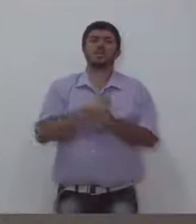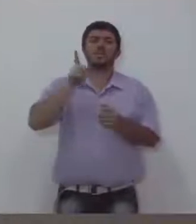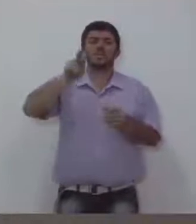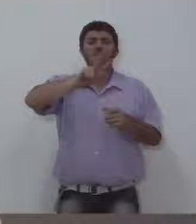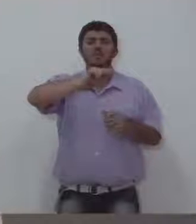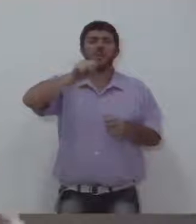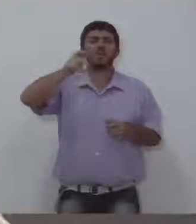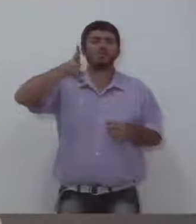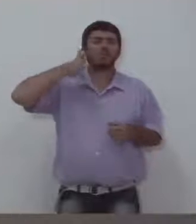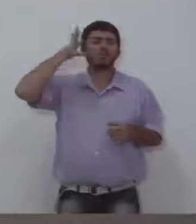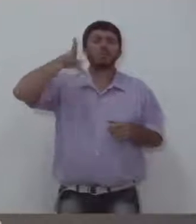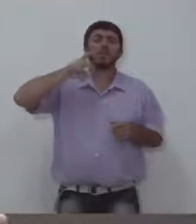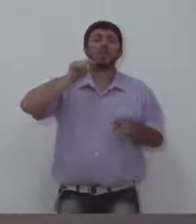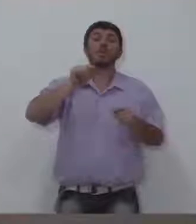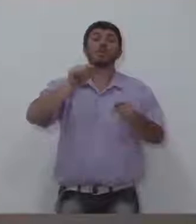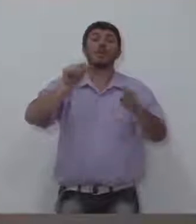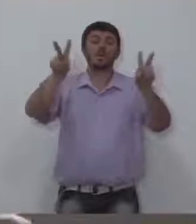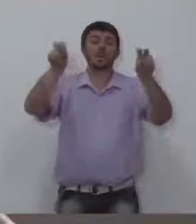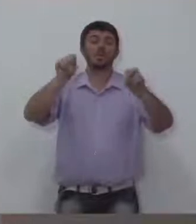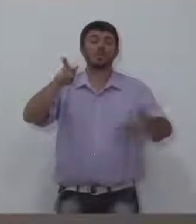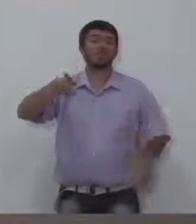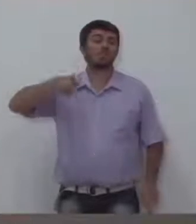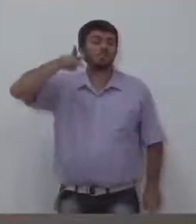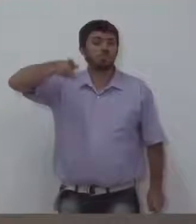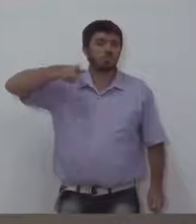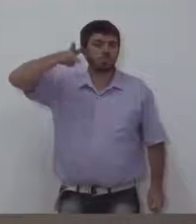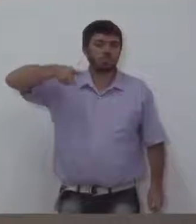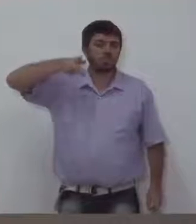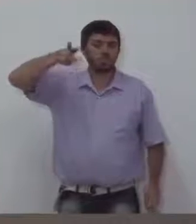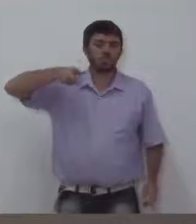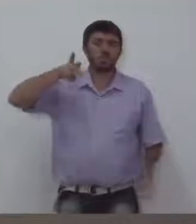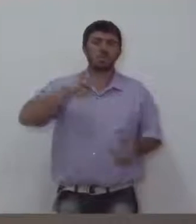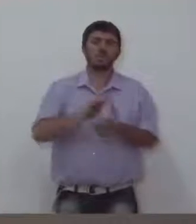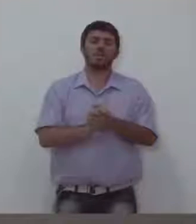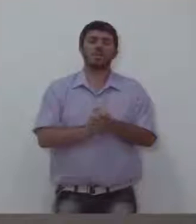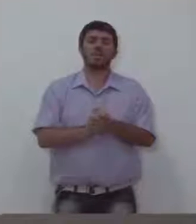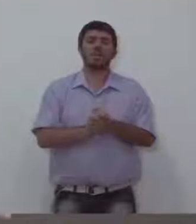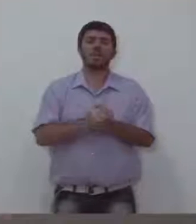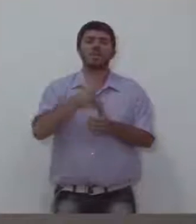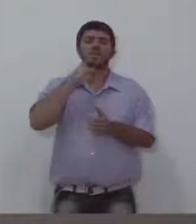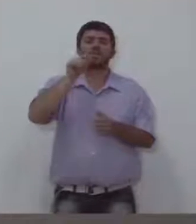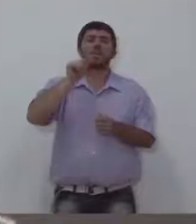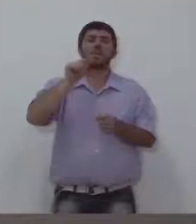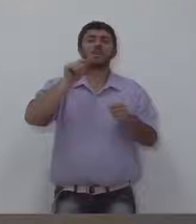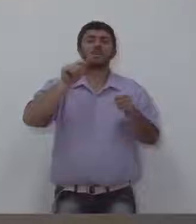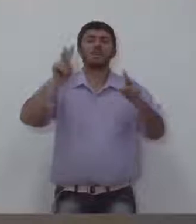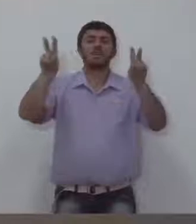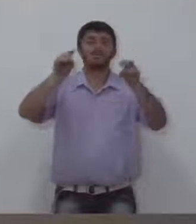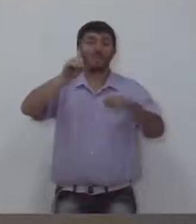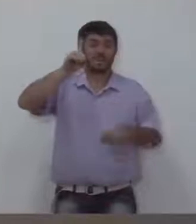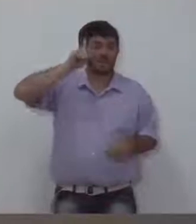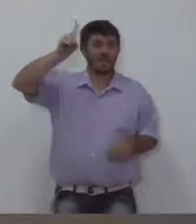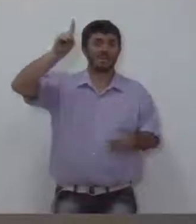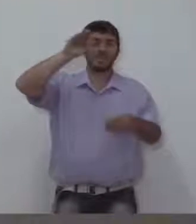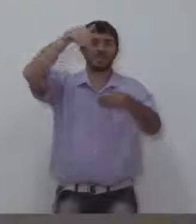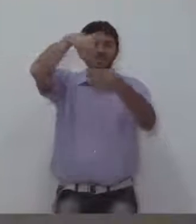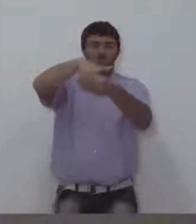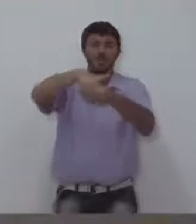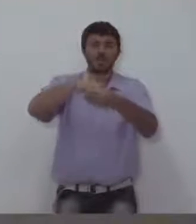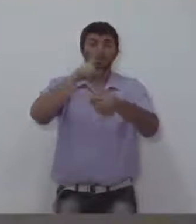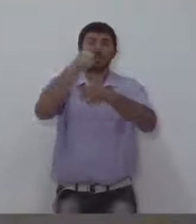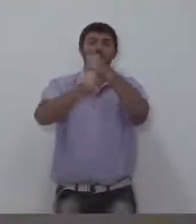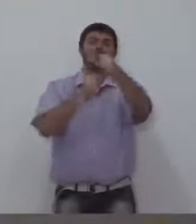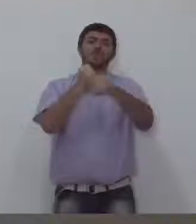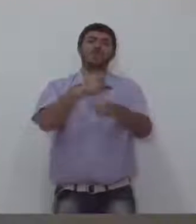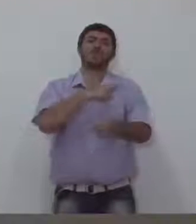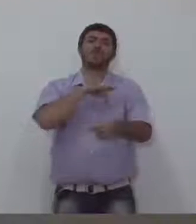pouquinho de política. Eles convidam a todos a um encontro aberto chamado Data e Voto. Então, no ano que vem, as eleições que já estão próximas, não é?